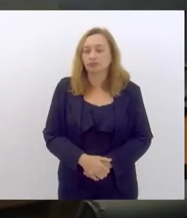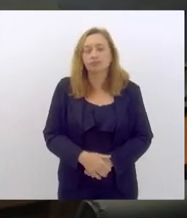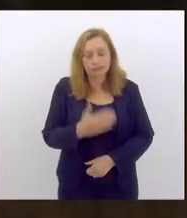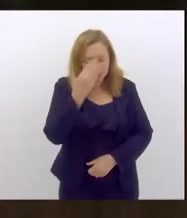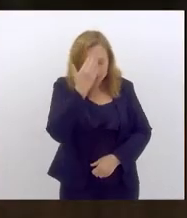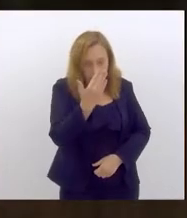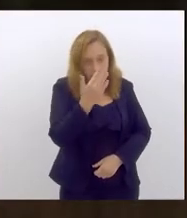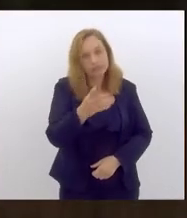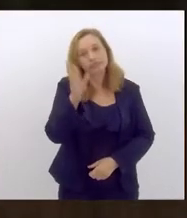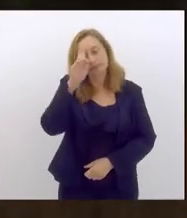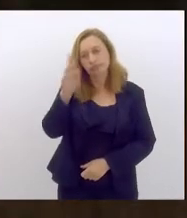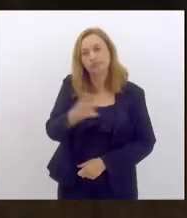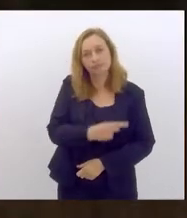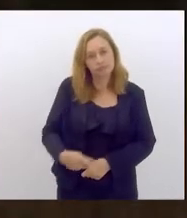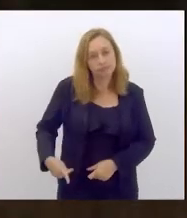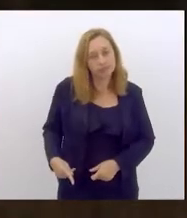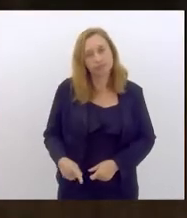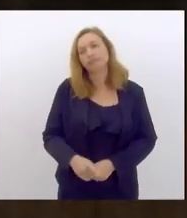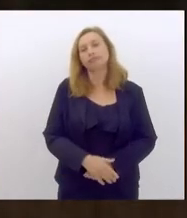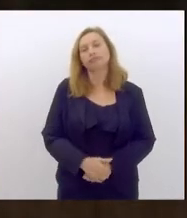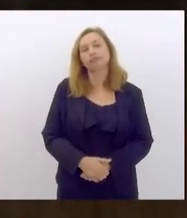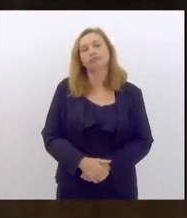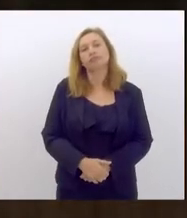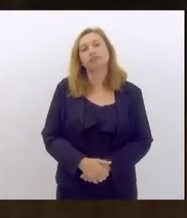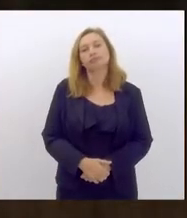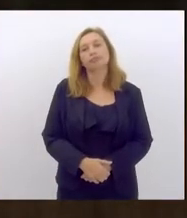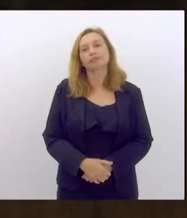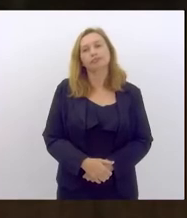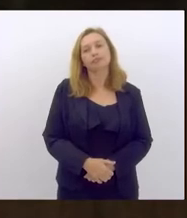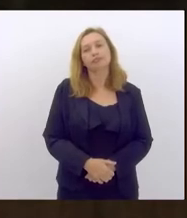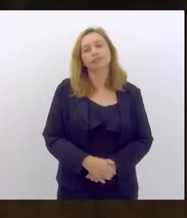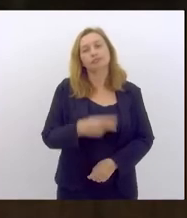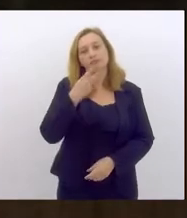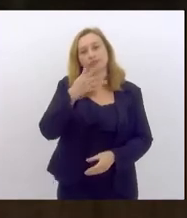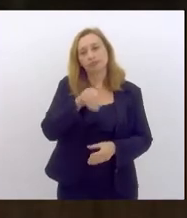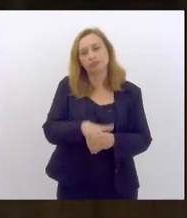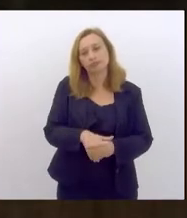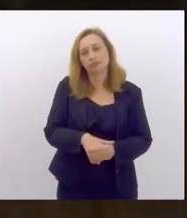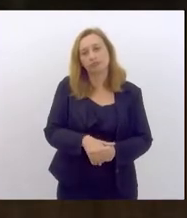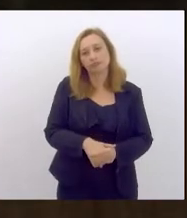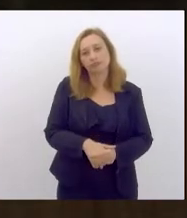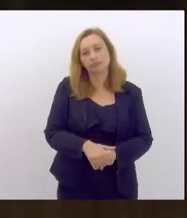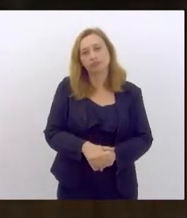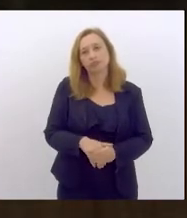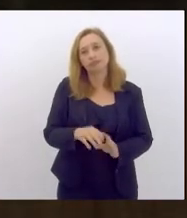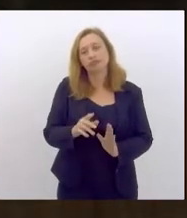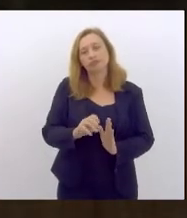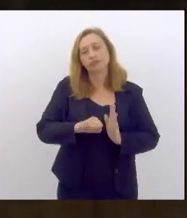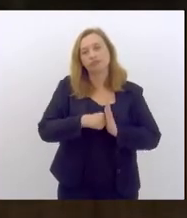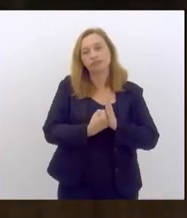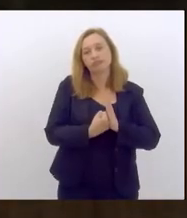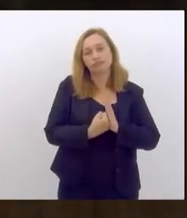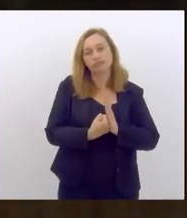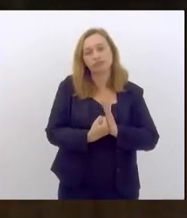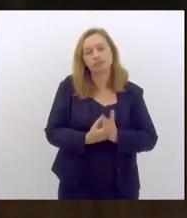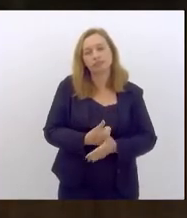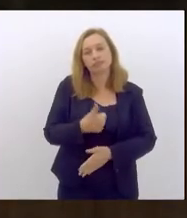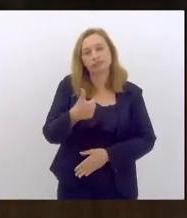Obrigado, presidente. Queria declarar meu voto nessa sessão de vetos.